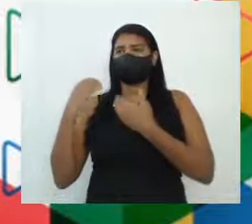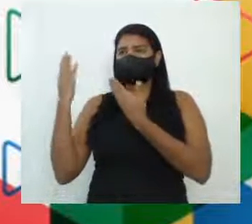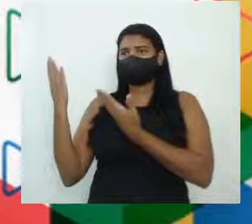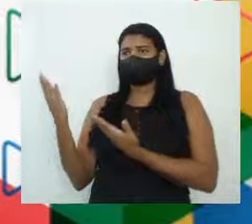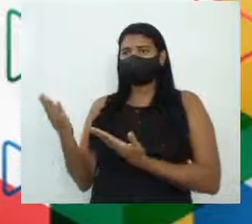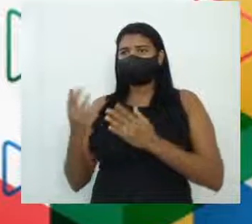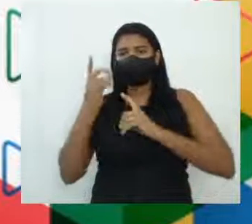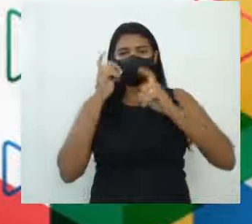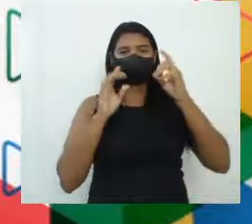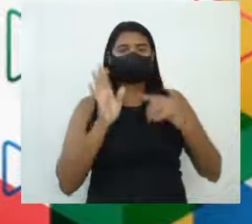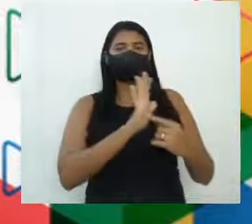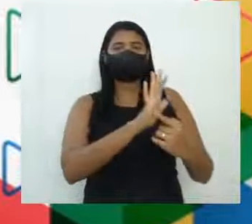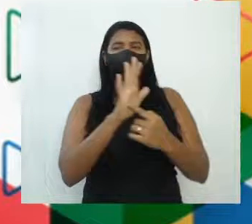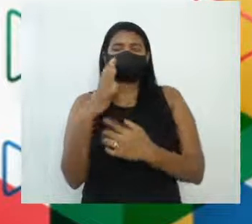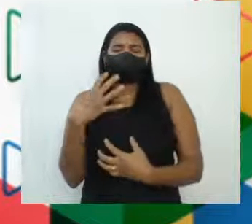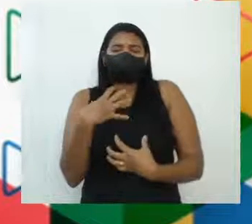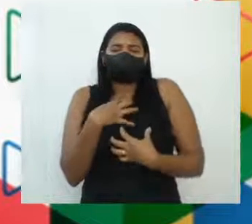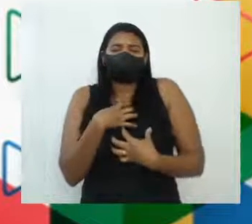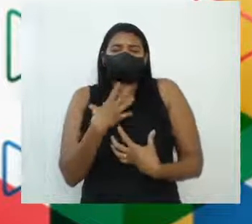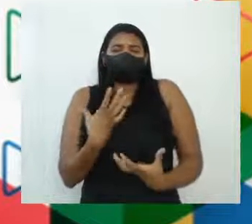expressando algum sentimento.